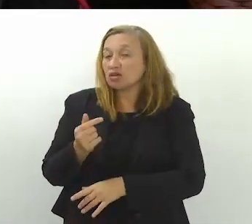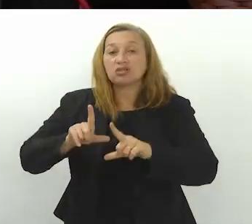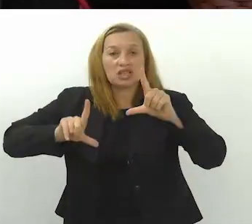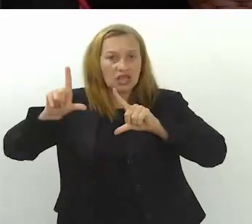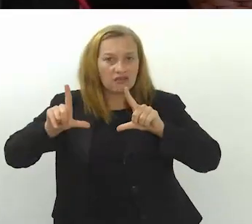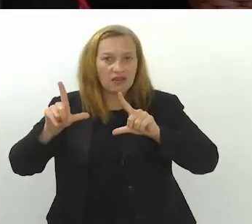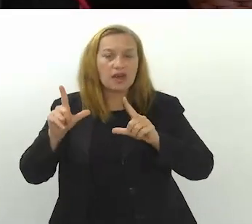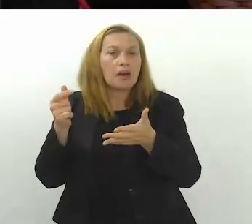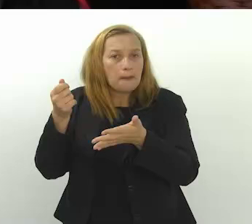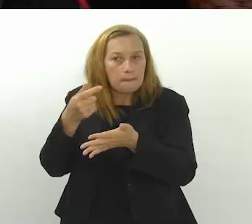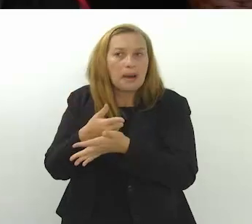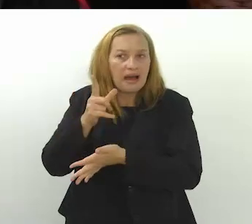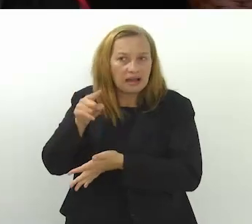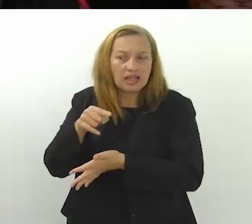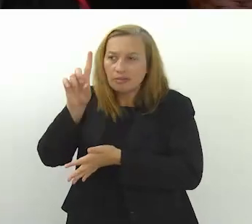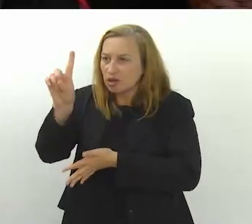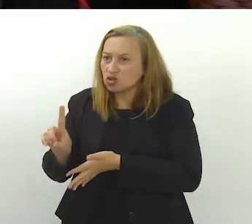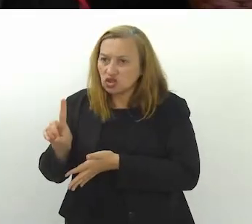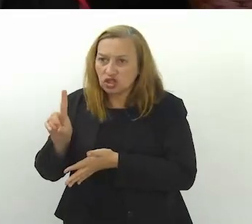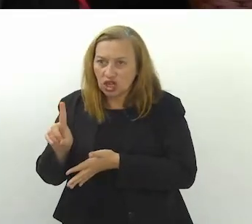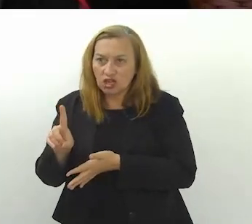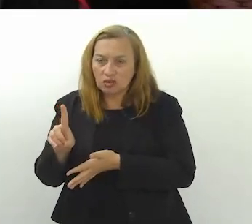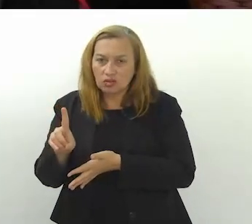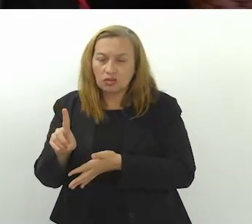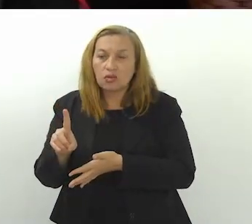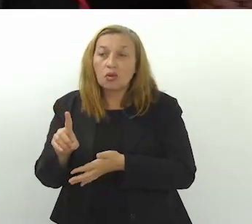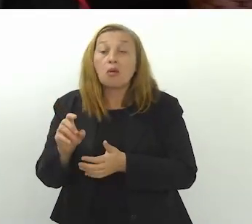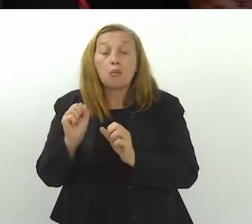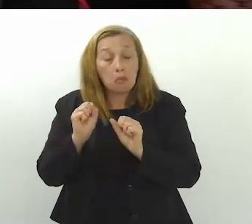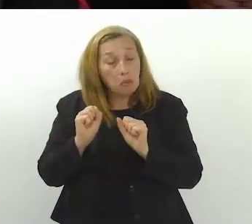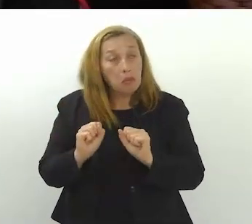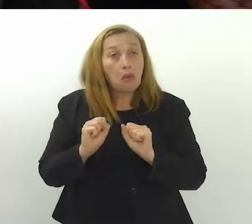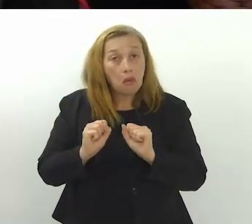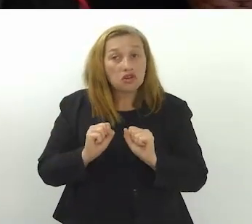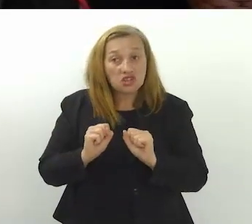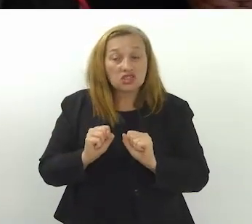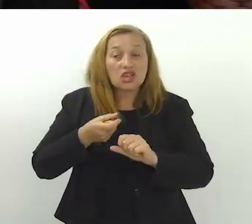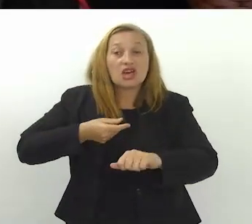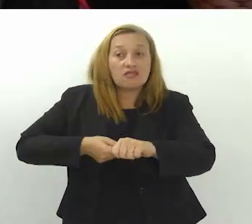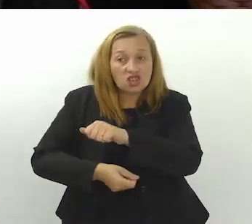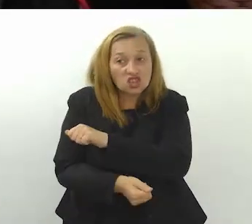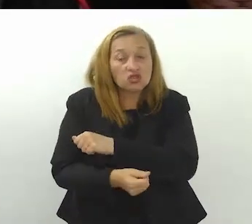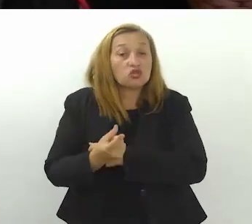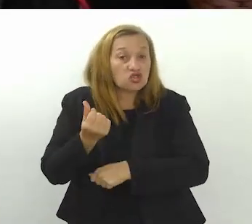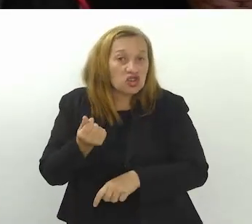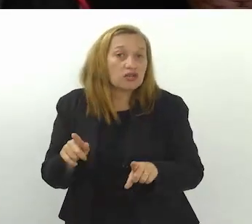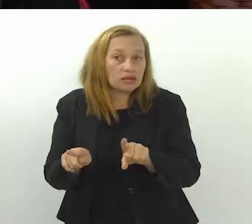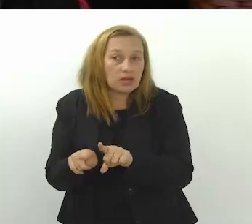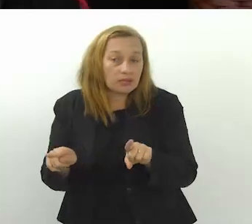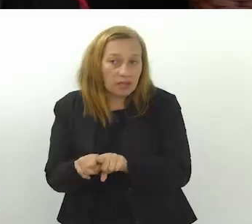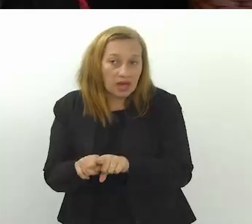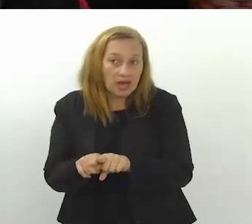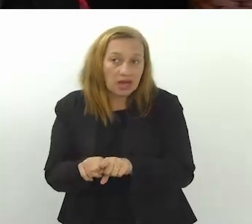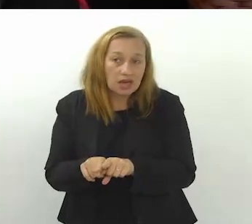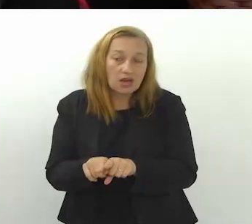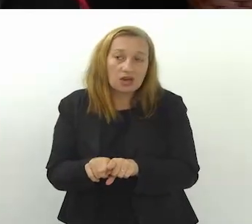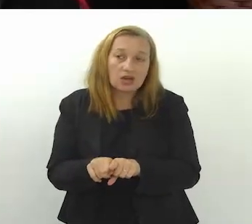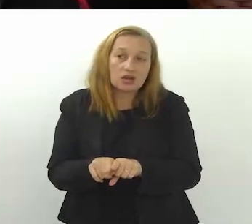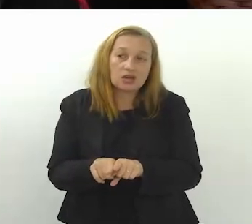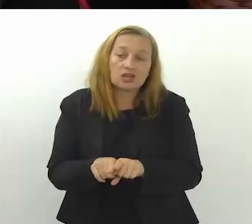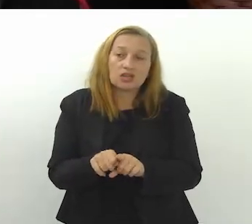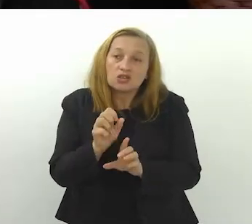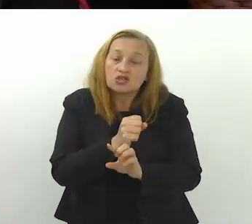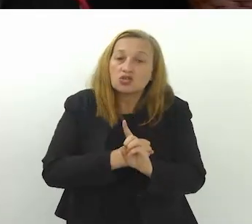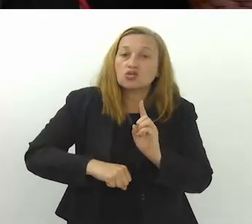que a televisão paga, né? Pelos direitos de transmissão, possa ser investido também esse dinheiro desta forma da